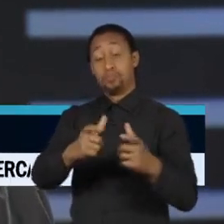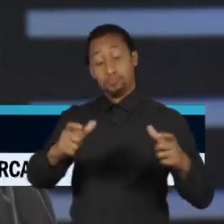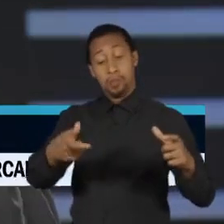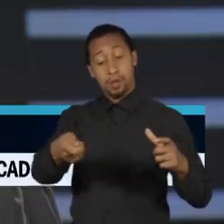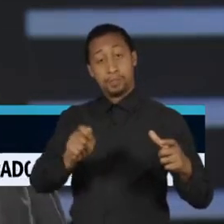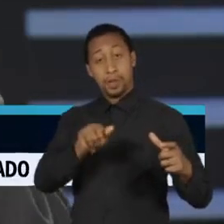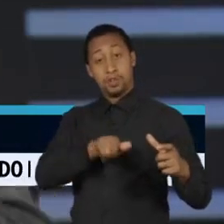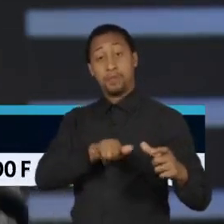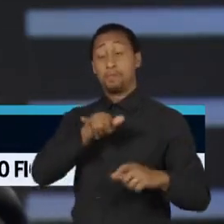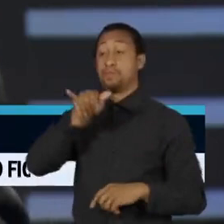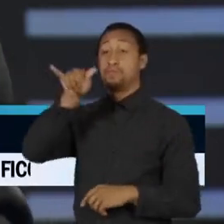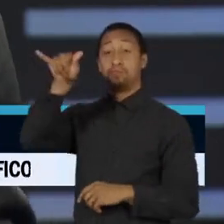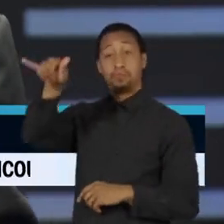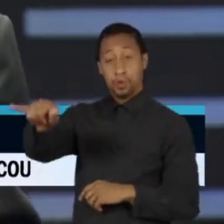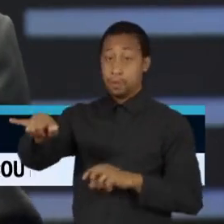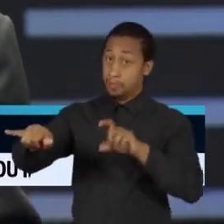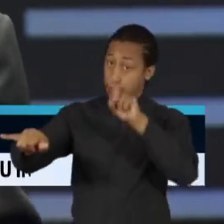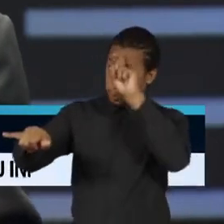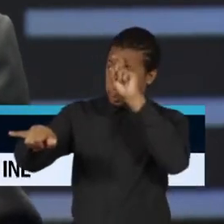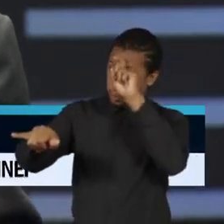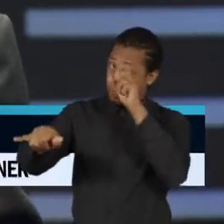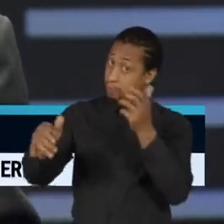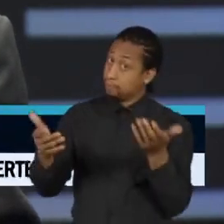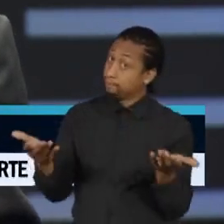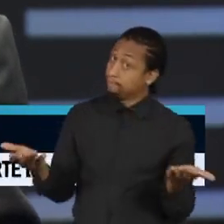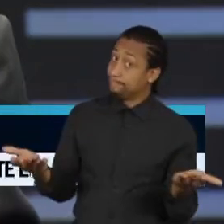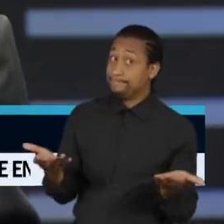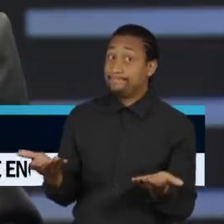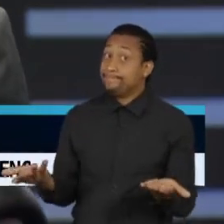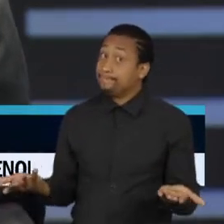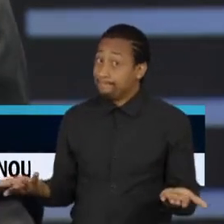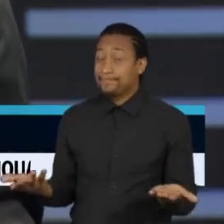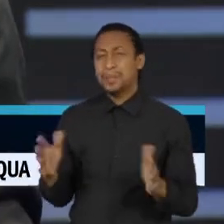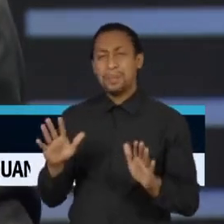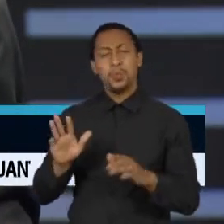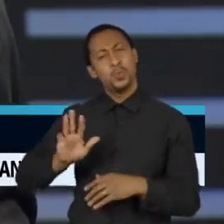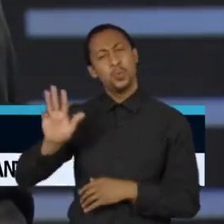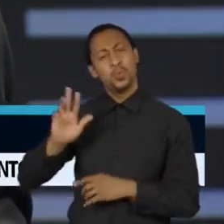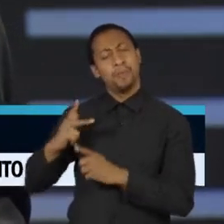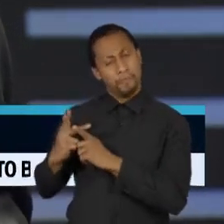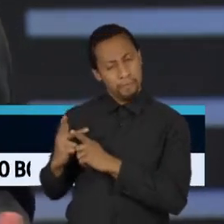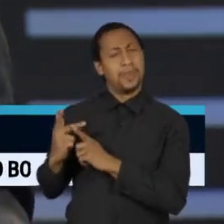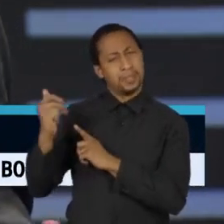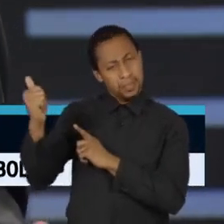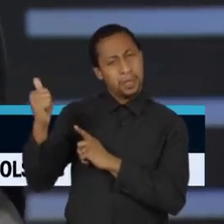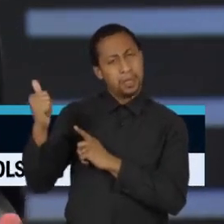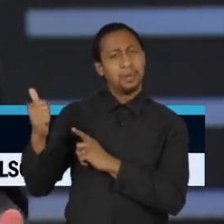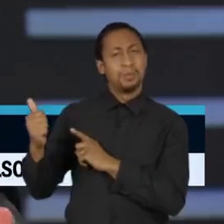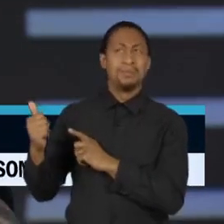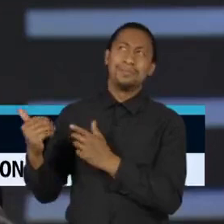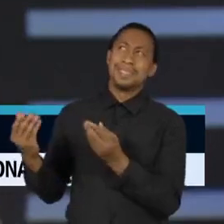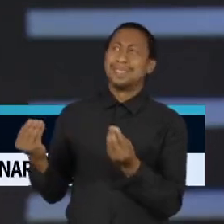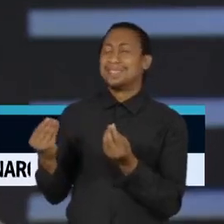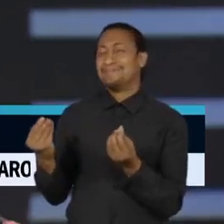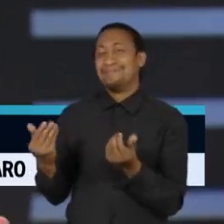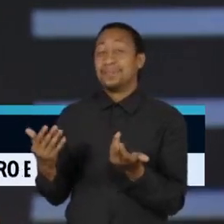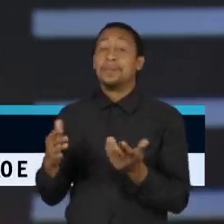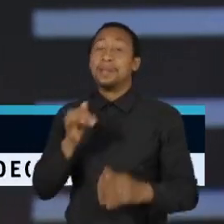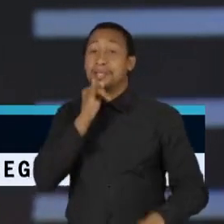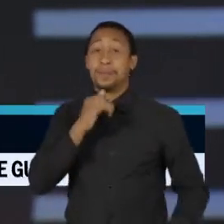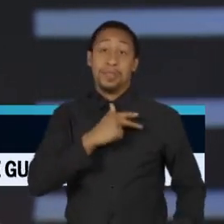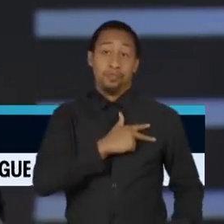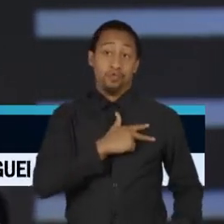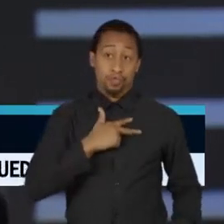Ao mesmo tempo, o Lula, como presidente eleito, não é que ele é... Tudo bem que na Dinamarca se anda